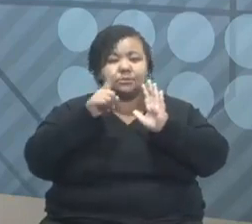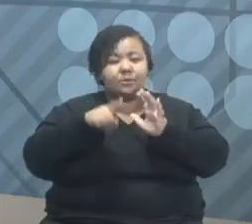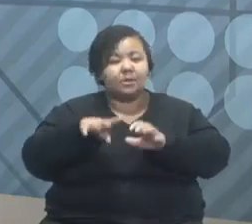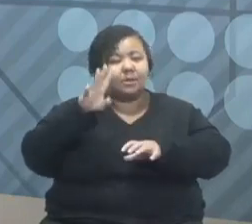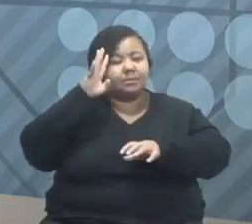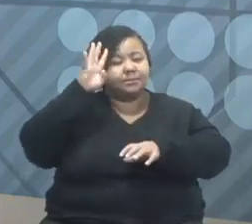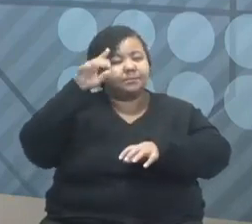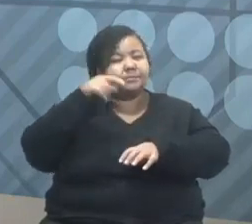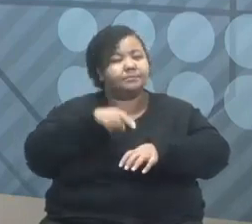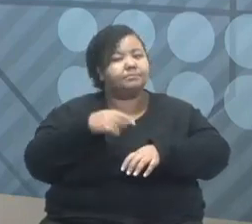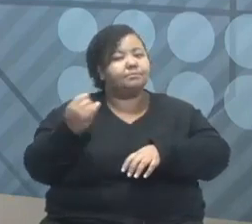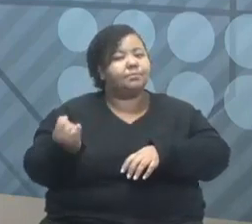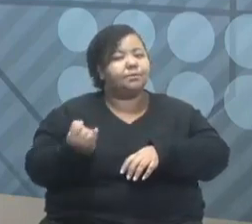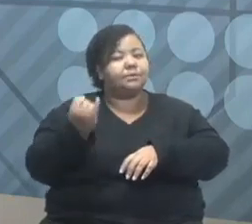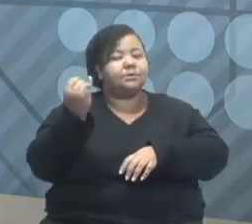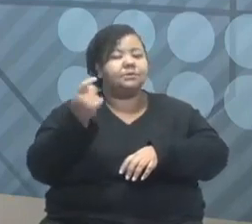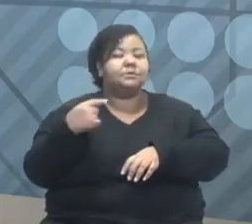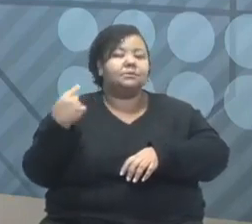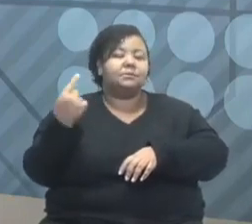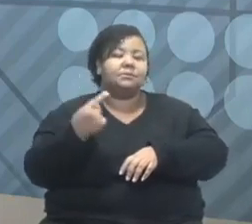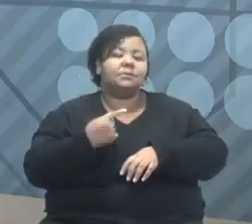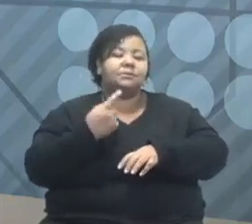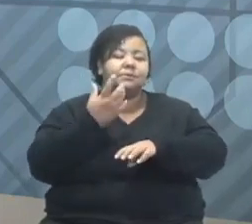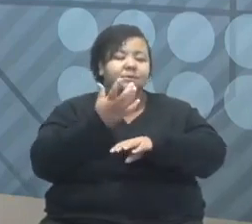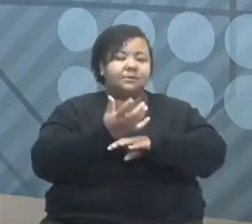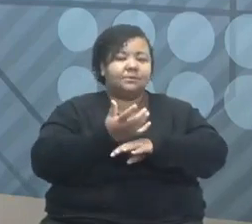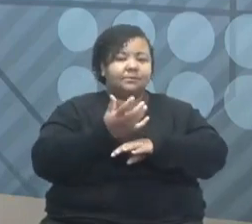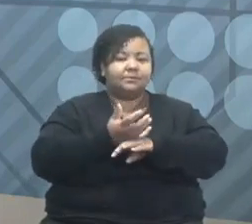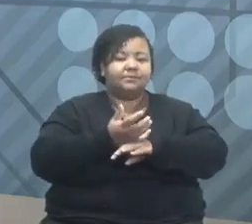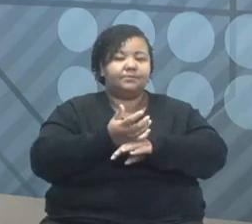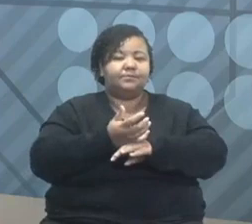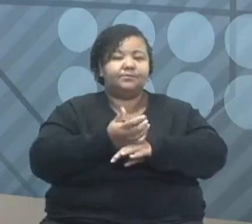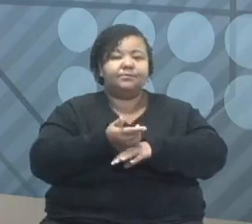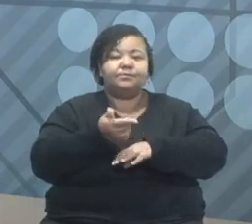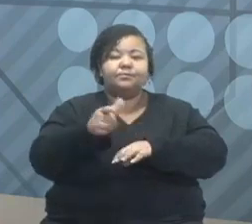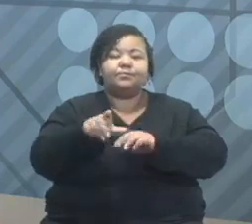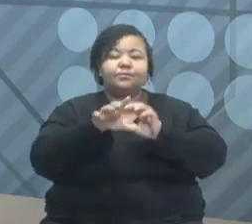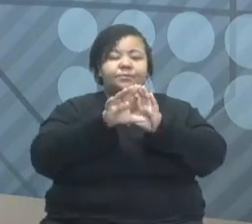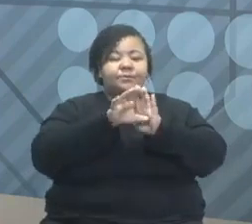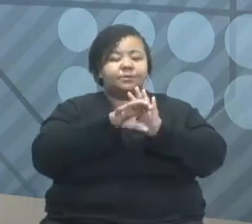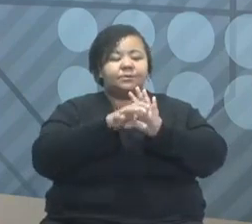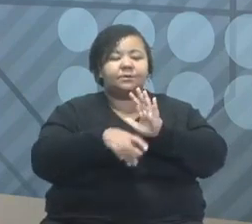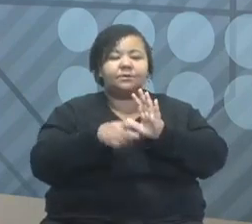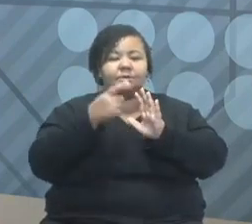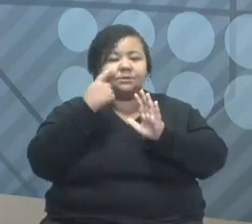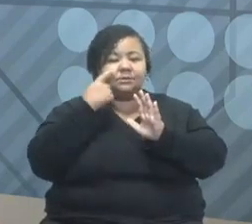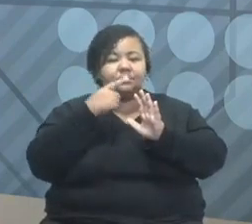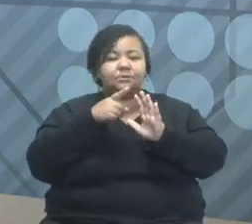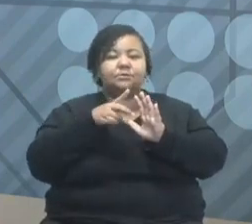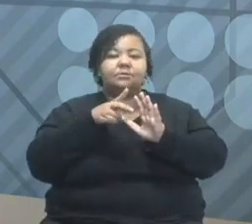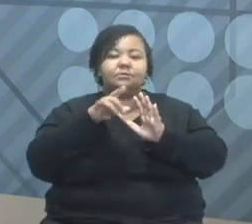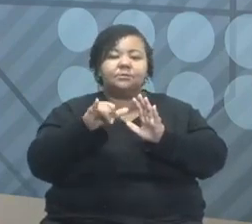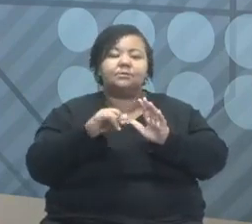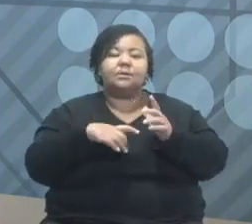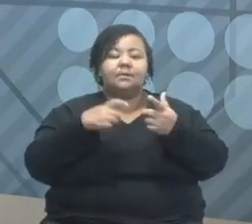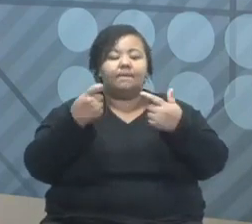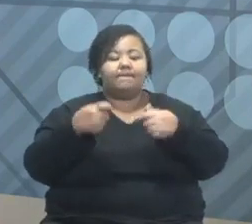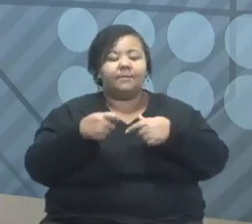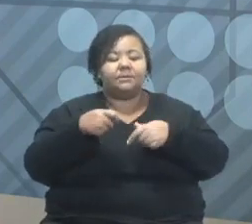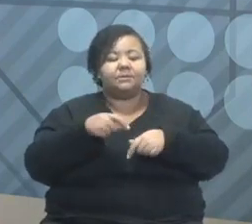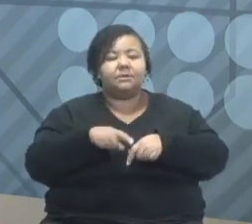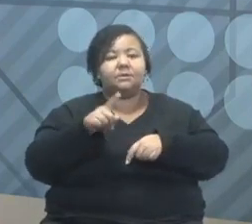são chave para a nossa disciplina de álgebra linear. A maioria dos outros conceitos que veremos, eles vão acabar precisando de um